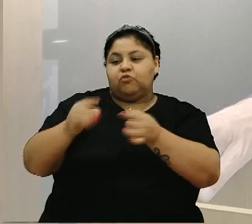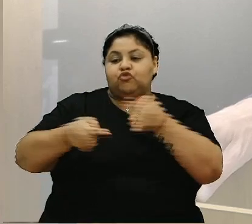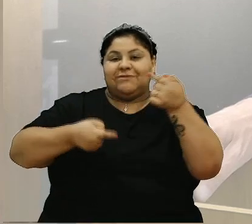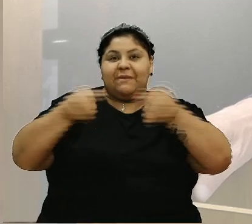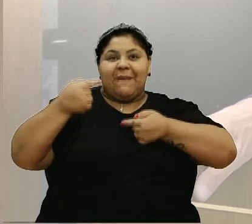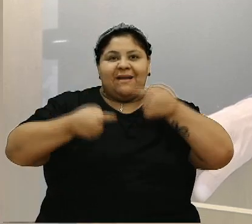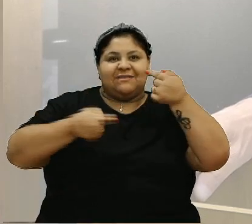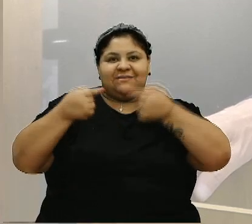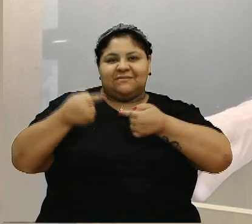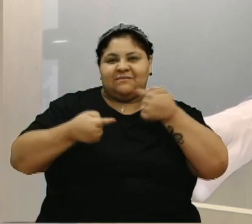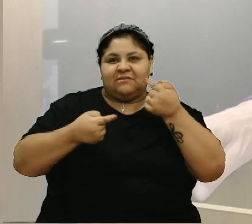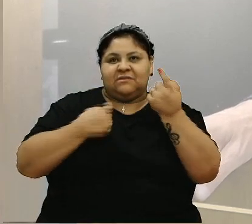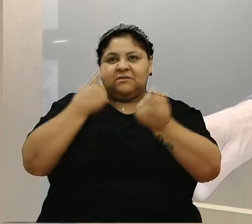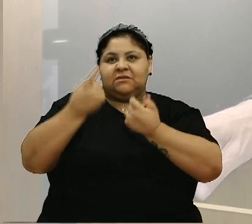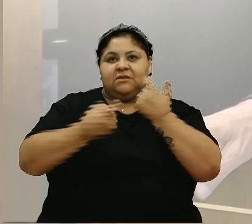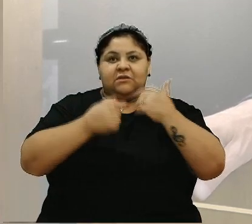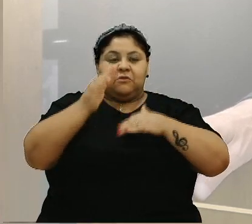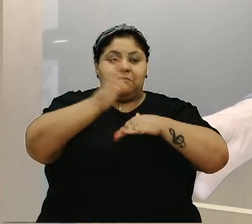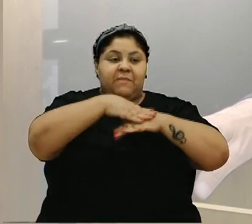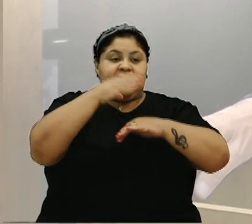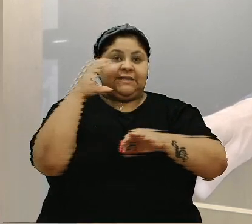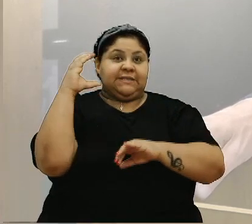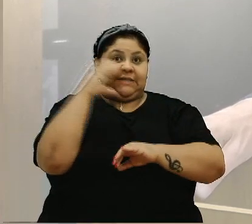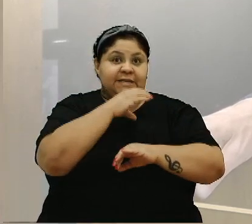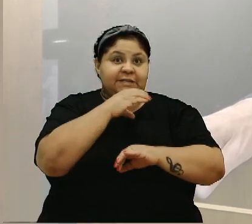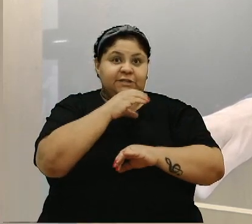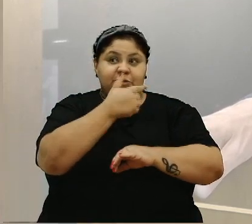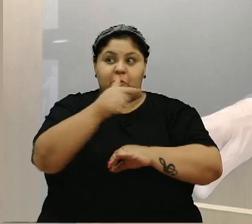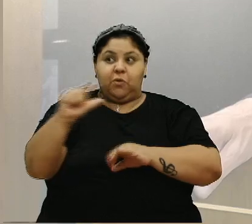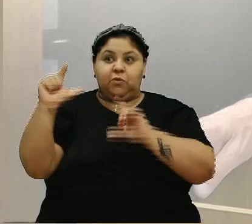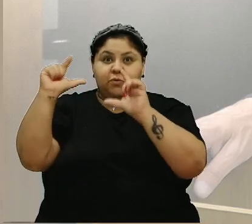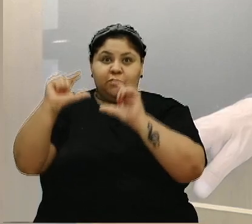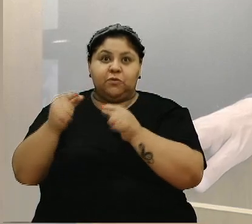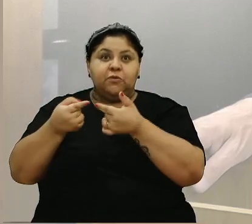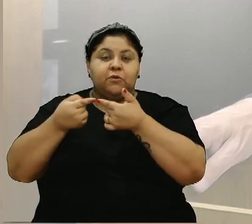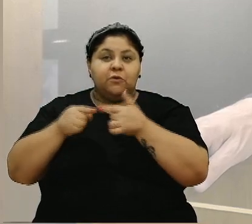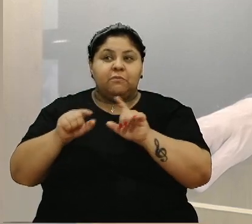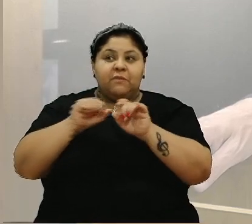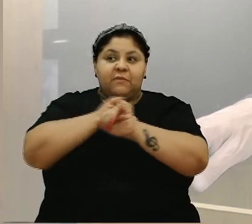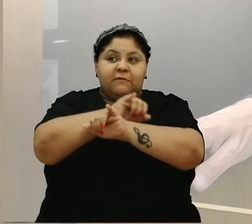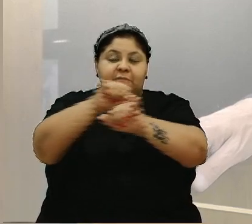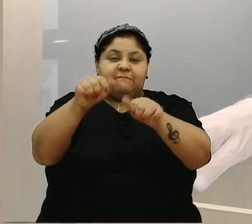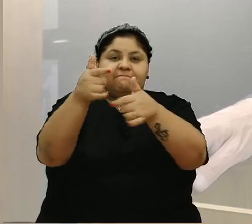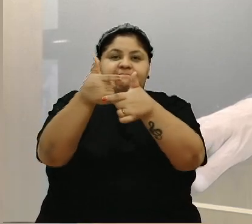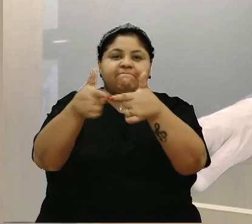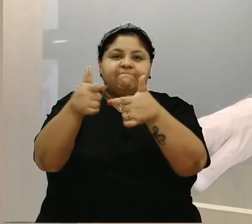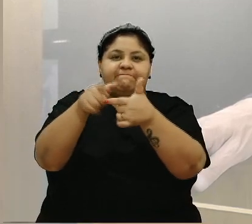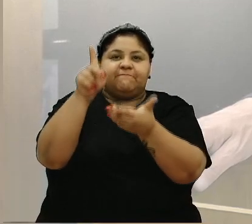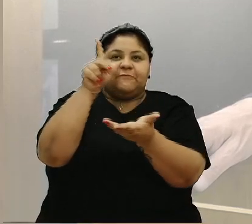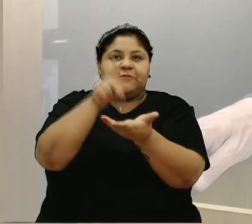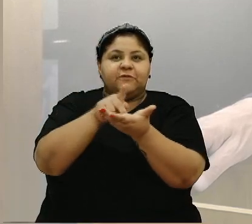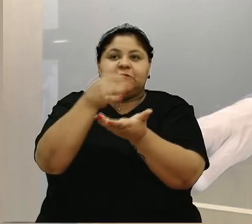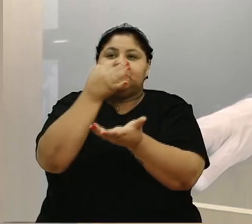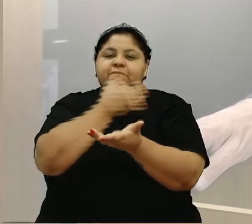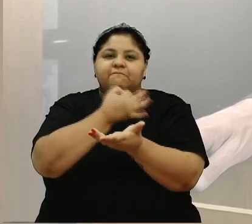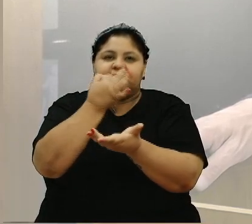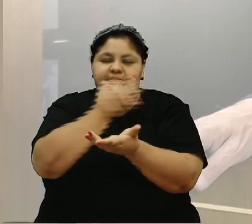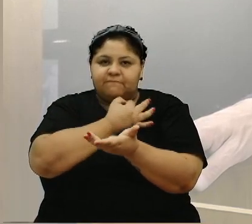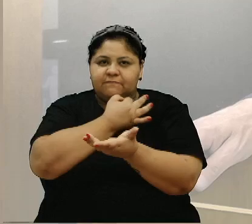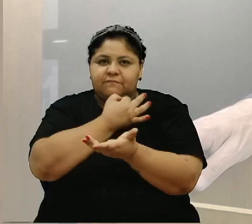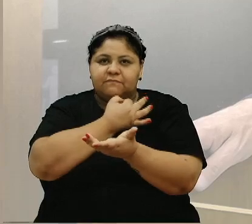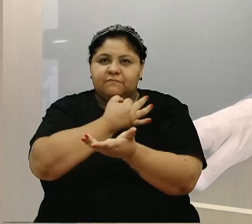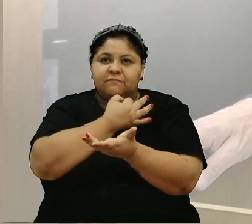debates, alguns mais acalorados, outros menos, mas expondo para a população os problemas reais da cidade de Caxias do Sul